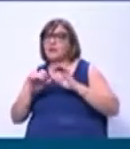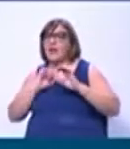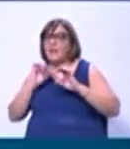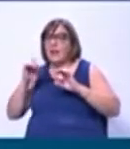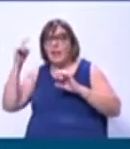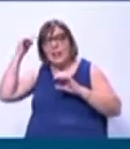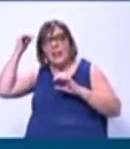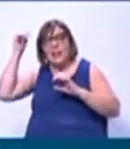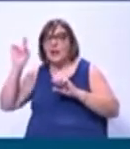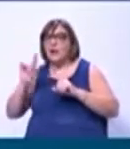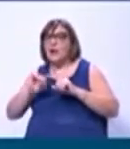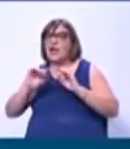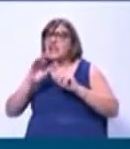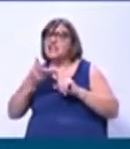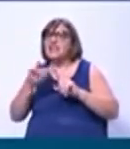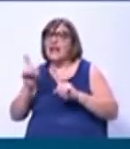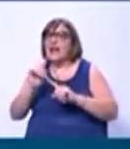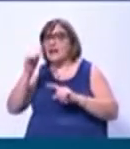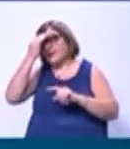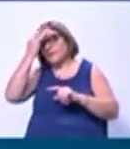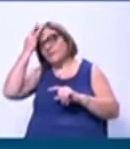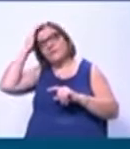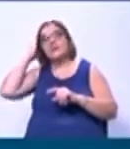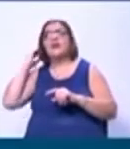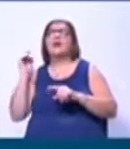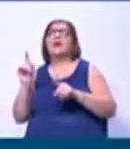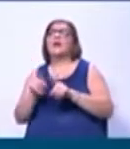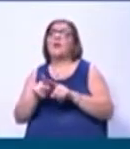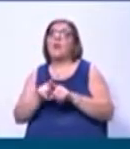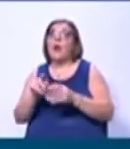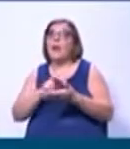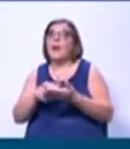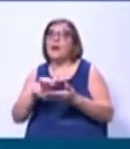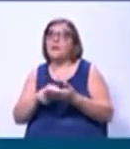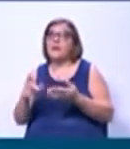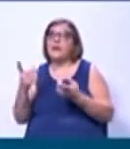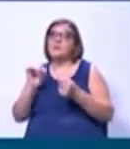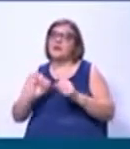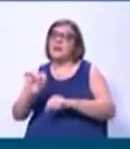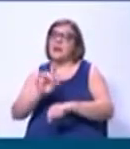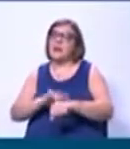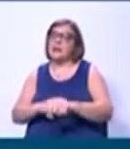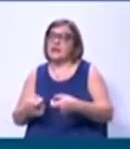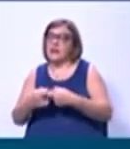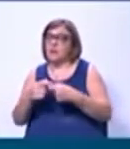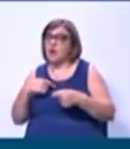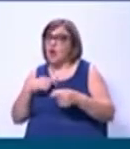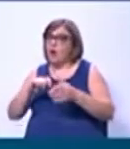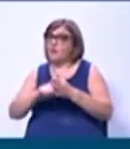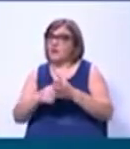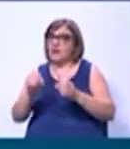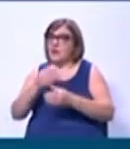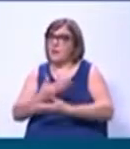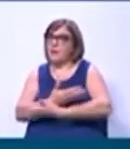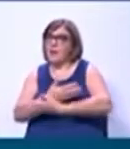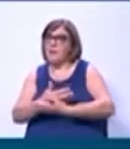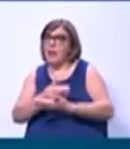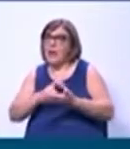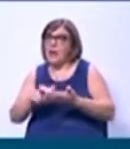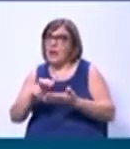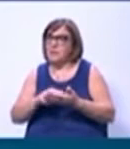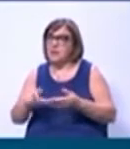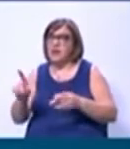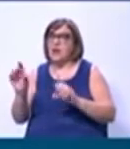dormir, não é para te castigar. Não, de maneira nenhuma. É como caminhar, eles precisam do seu tempo. Exatamente, e nós não forçamos os bebés a caminhar,